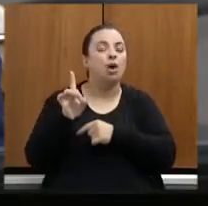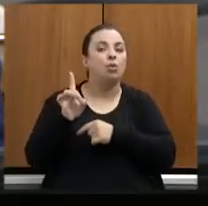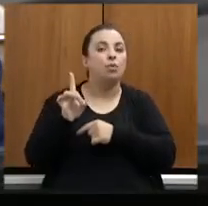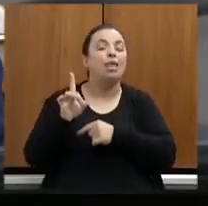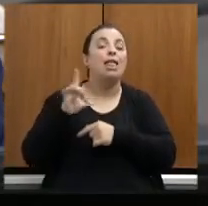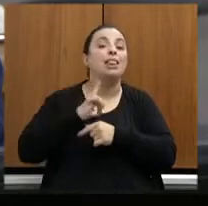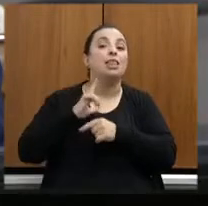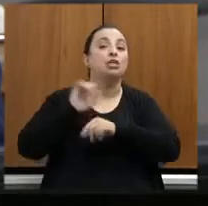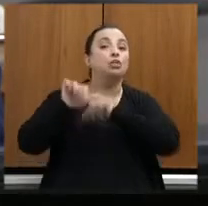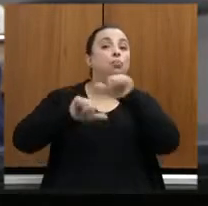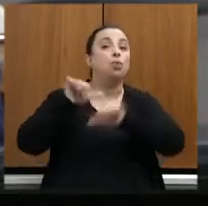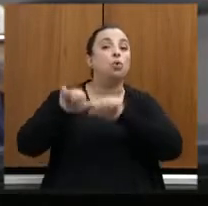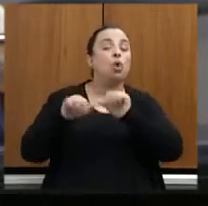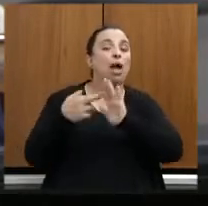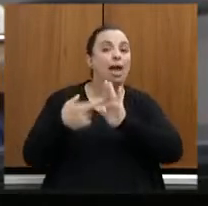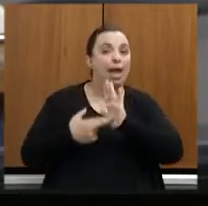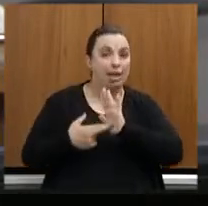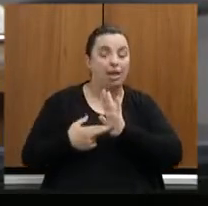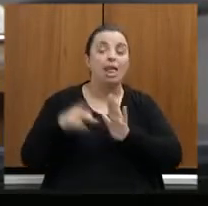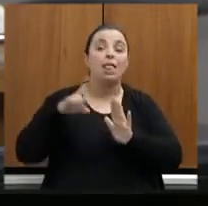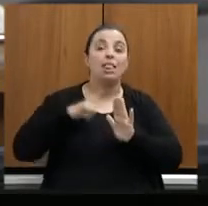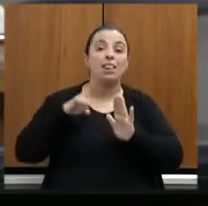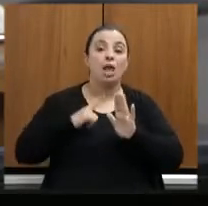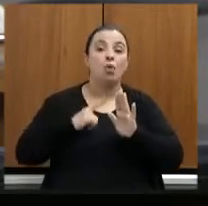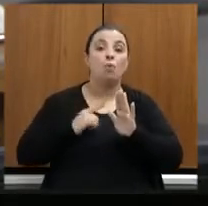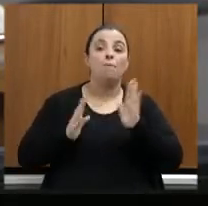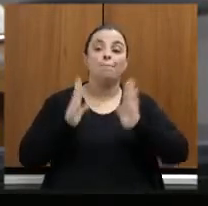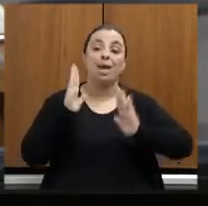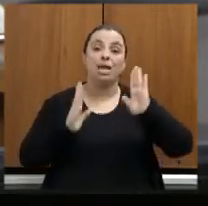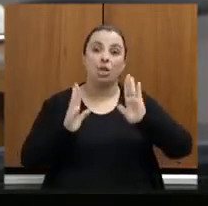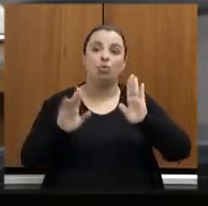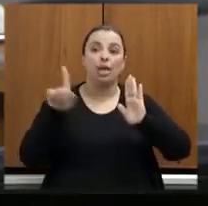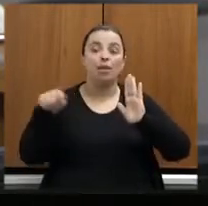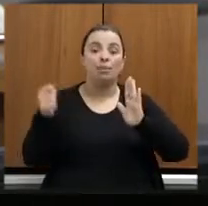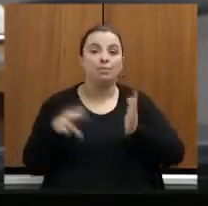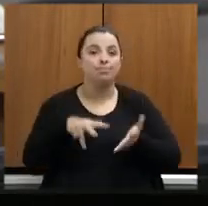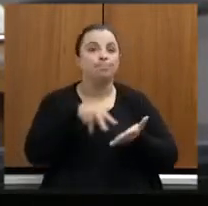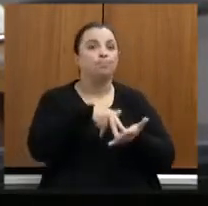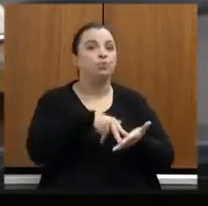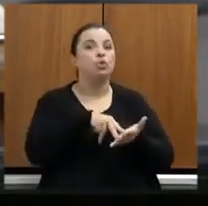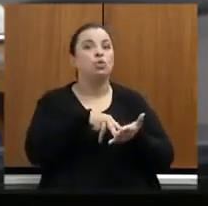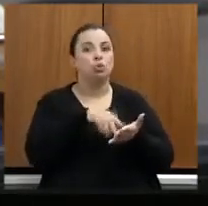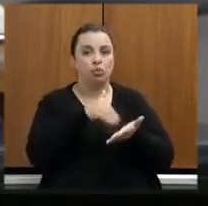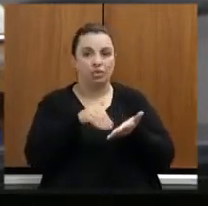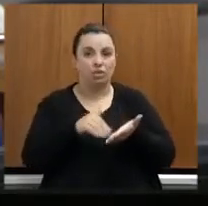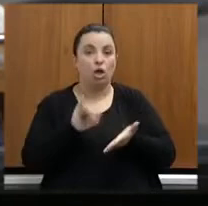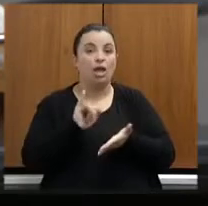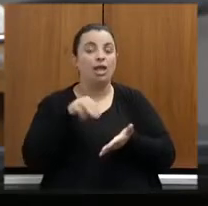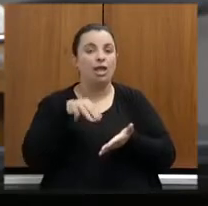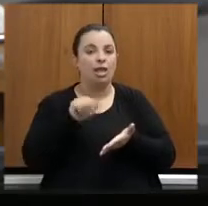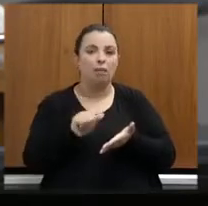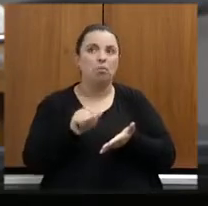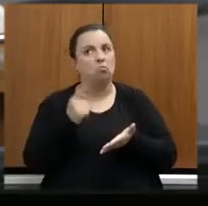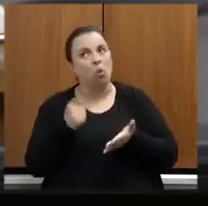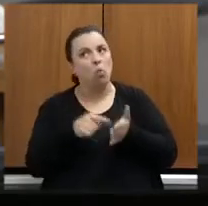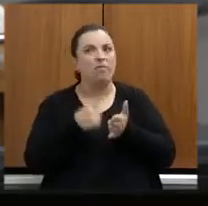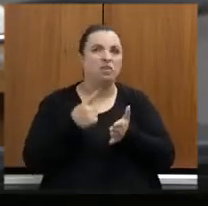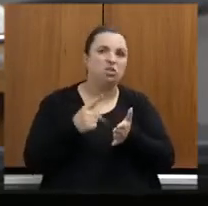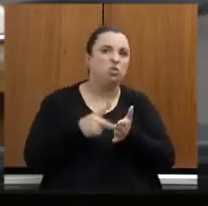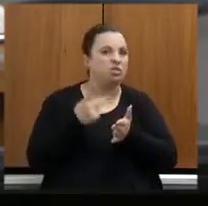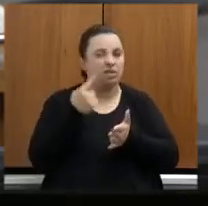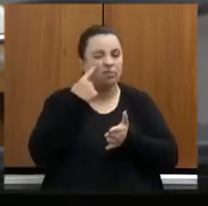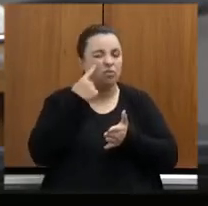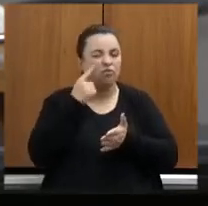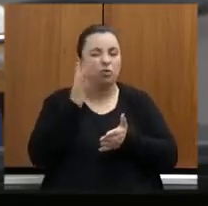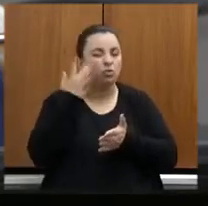data que esse produtor vai ter que se apresentar ao escritório do IMA nós vamos ver se ainda é uma vez por ano duas vezes por ano a gente